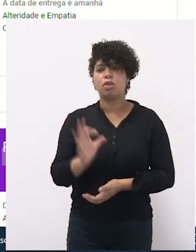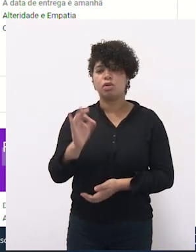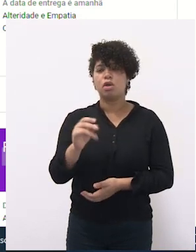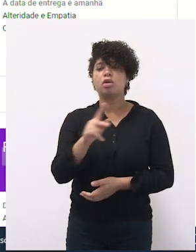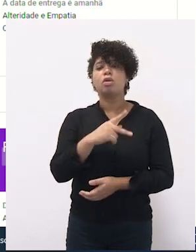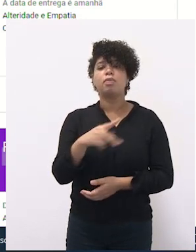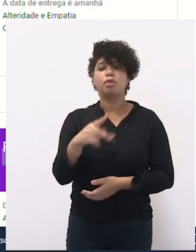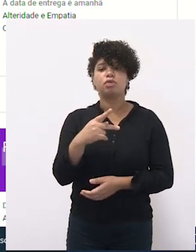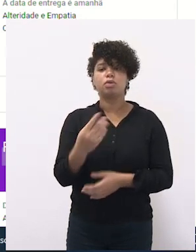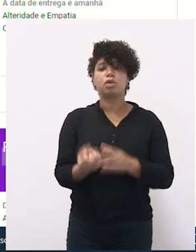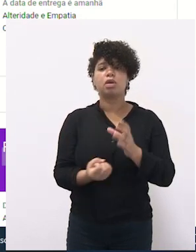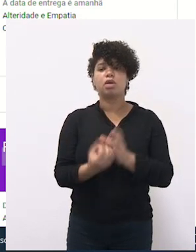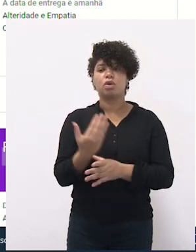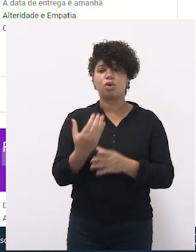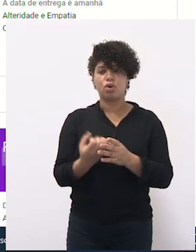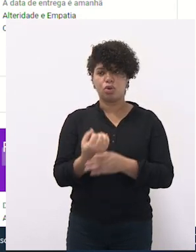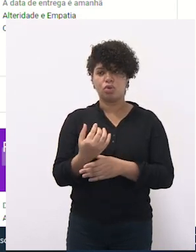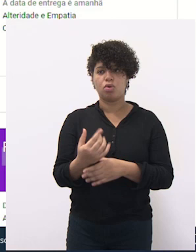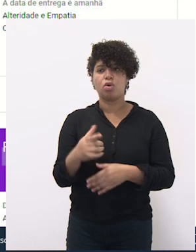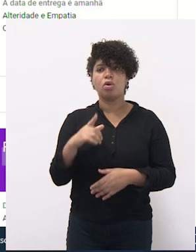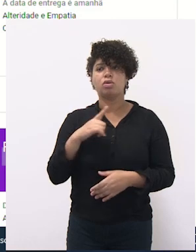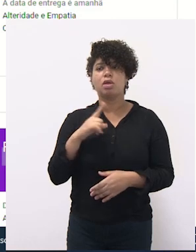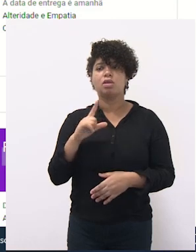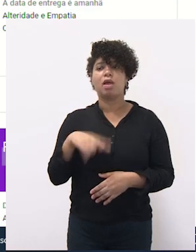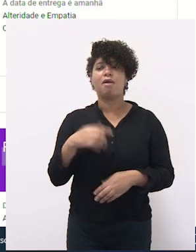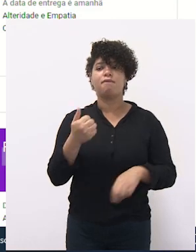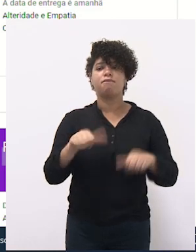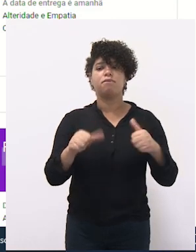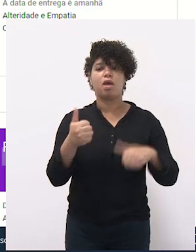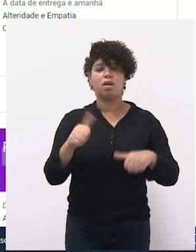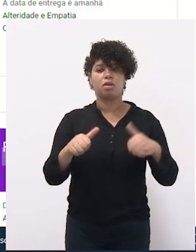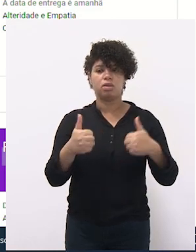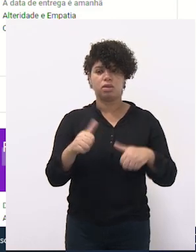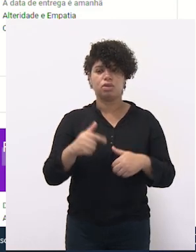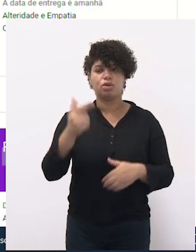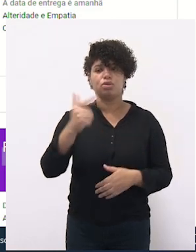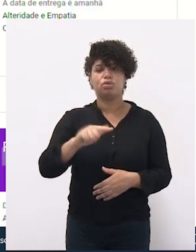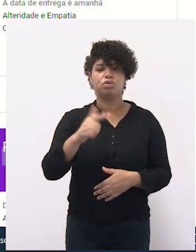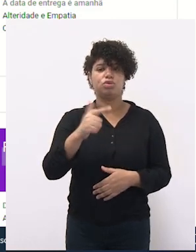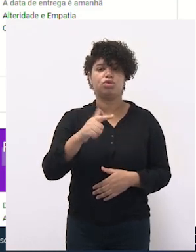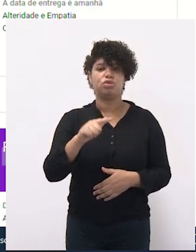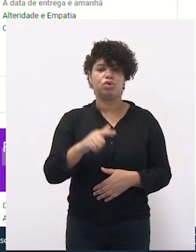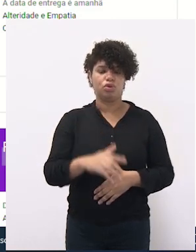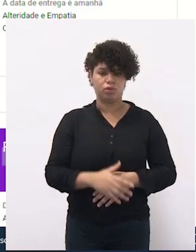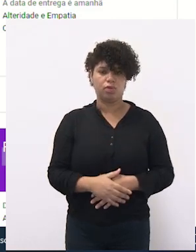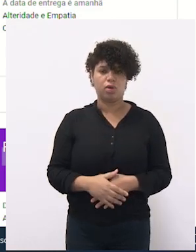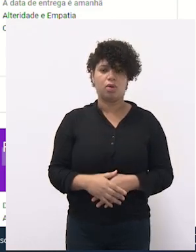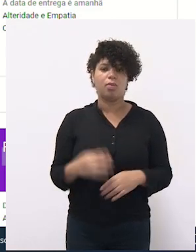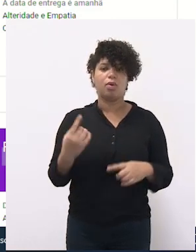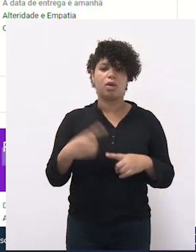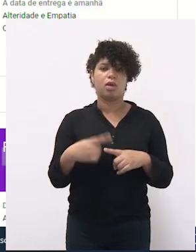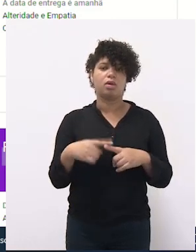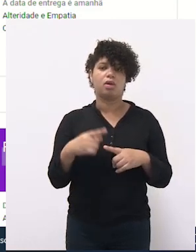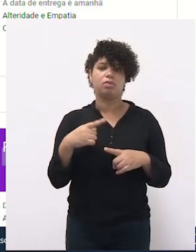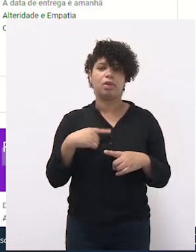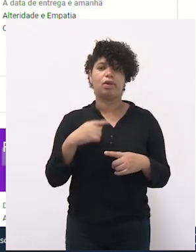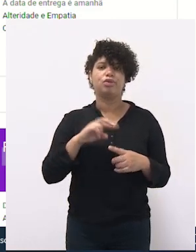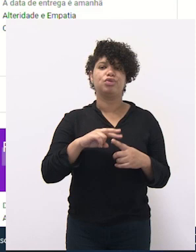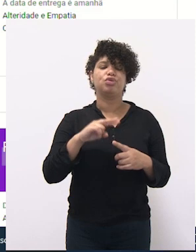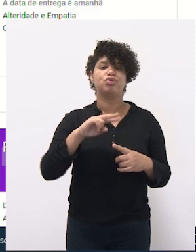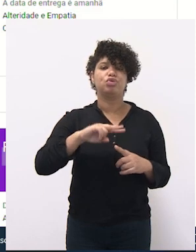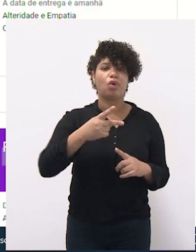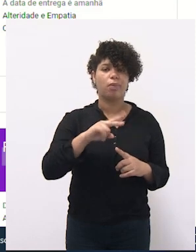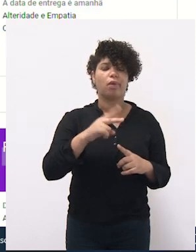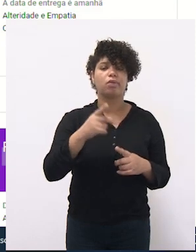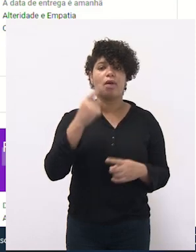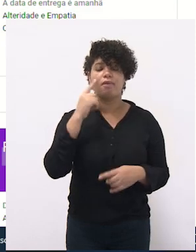do ano passado, esse ano, quando ele pede validação, aparece as turmas de novo e fica duplicado, né? Aí você tem que ver qual